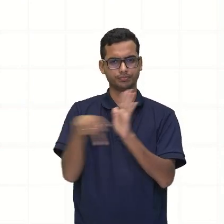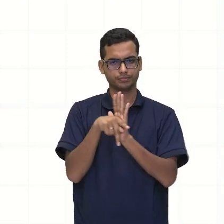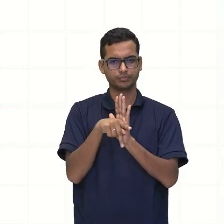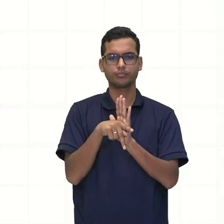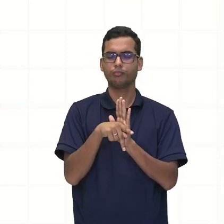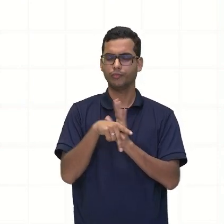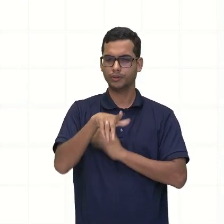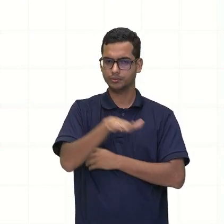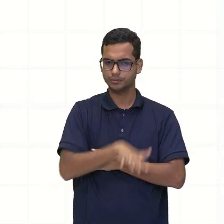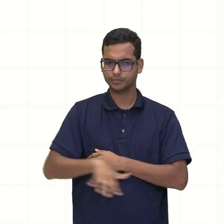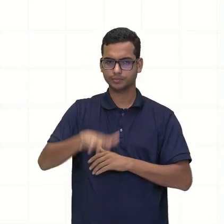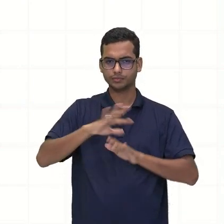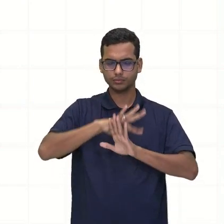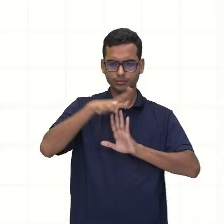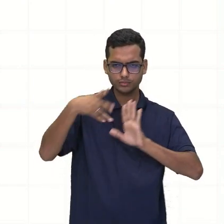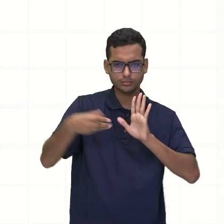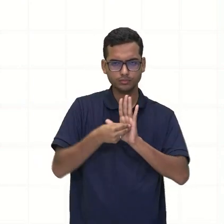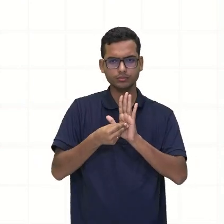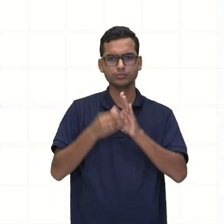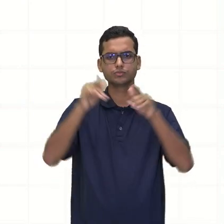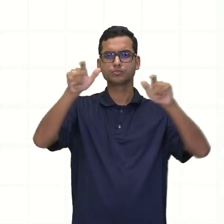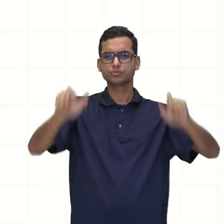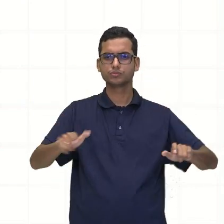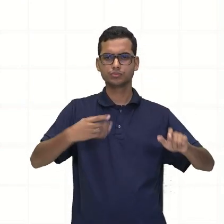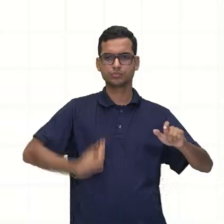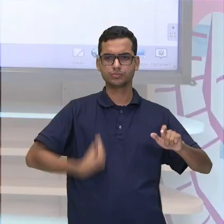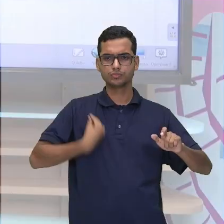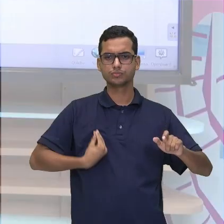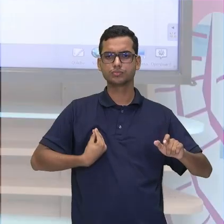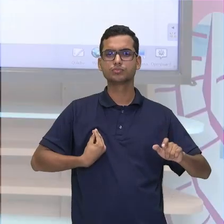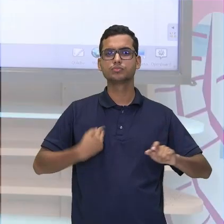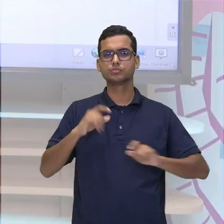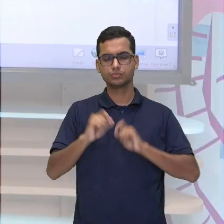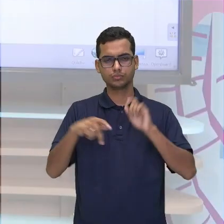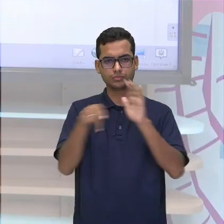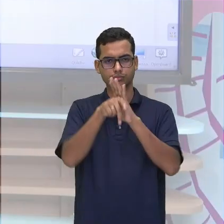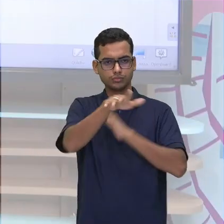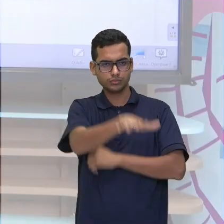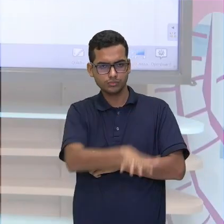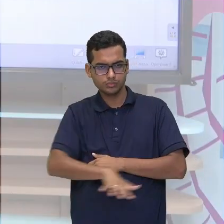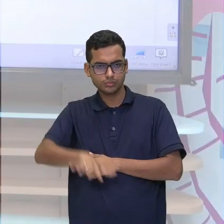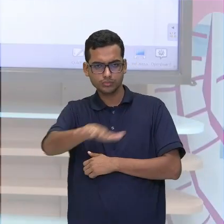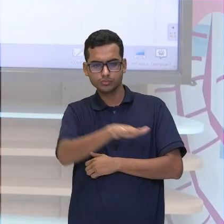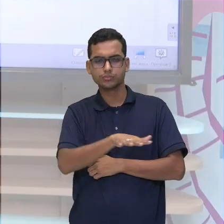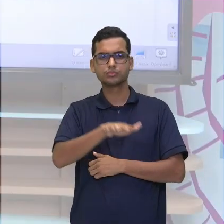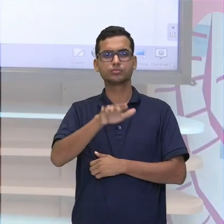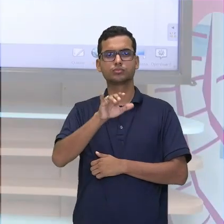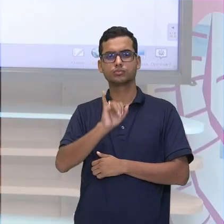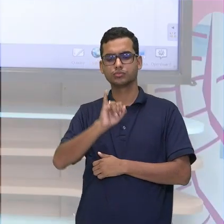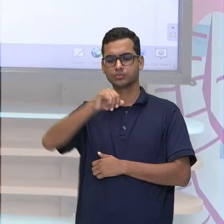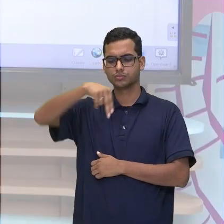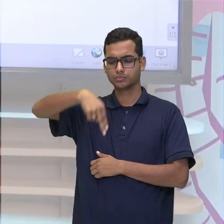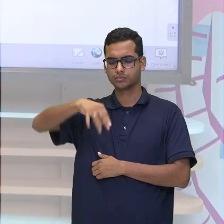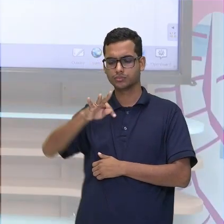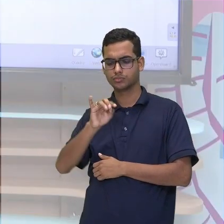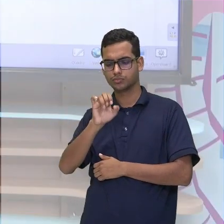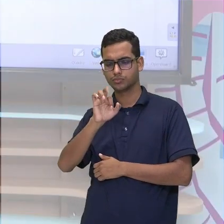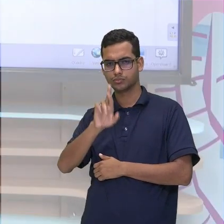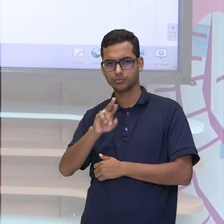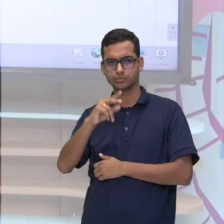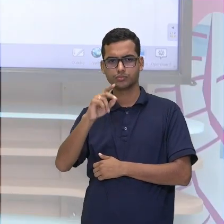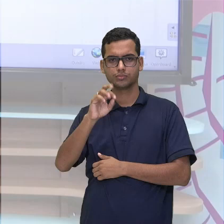nós estamos inseridos onde? Estamos inseridos nessa zona intertropical, né, entre os trópicos